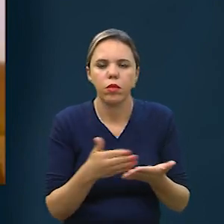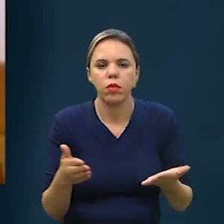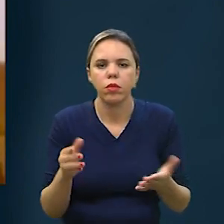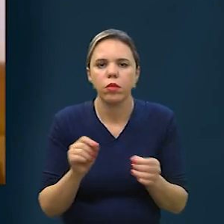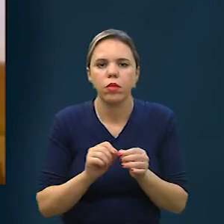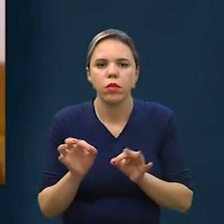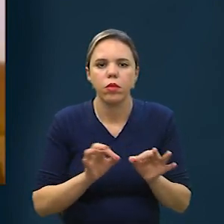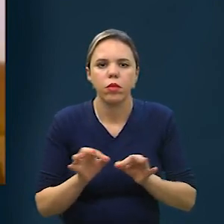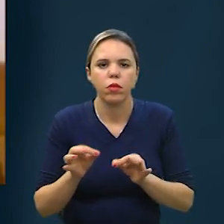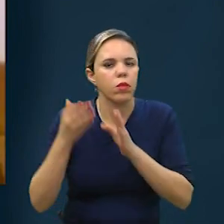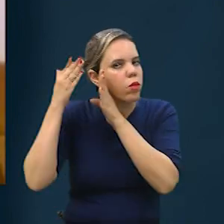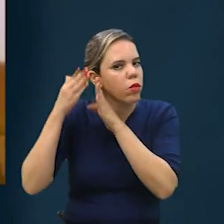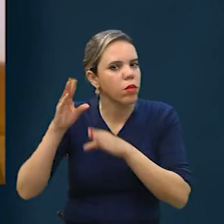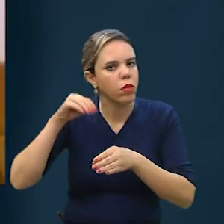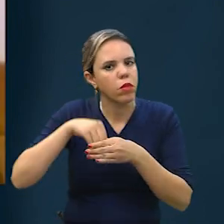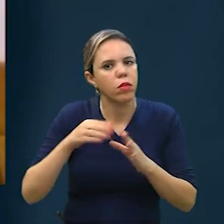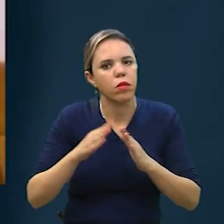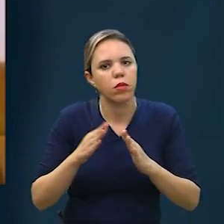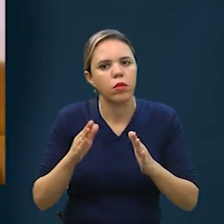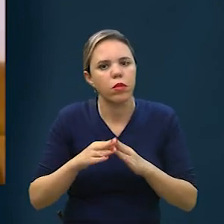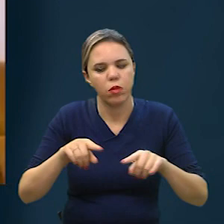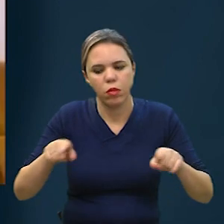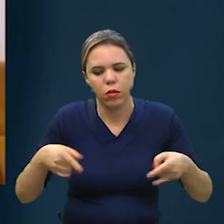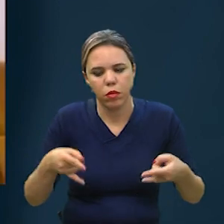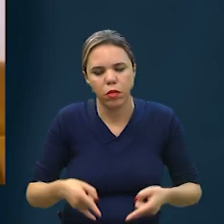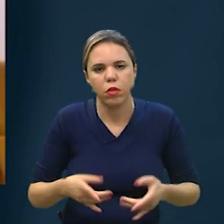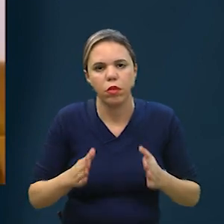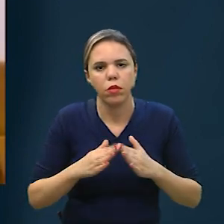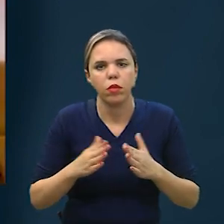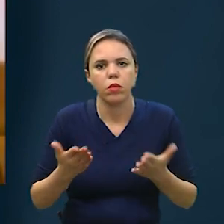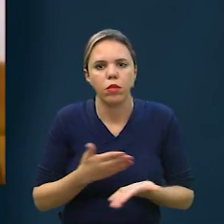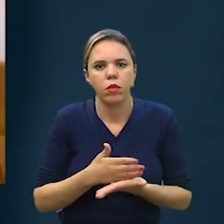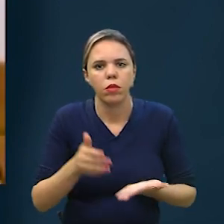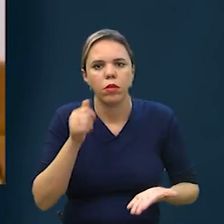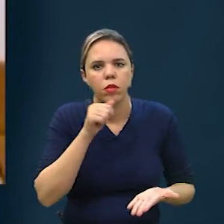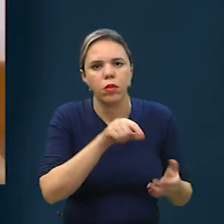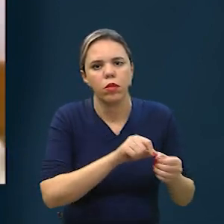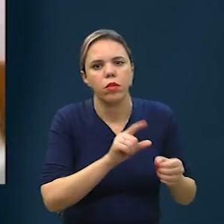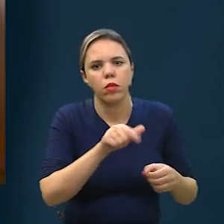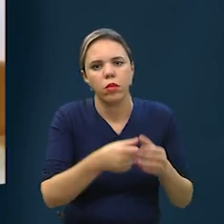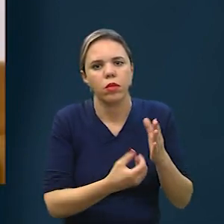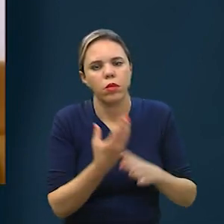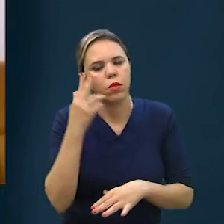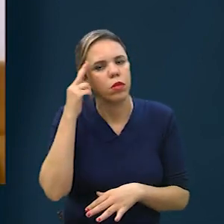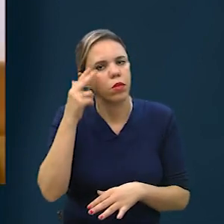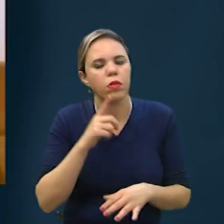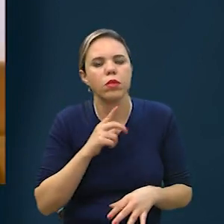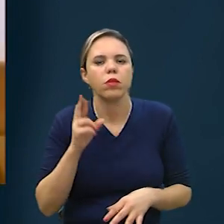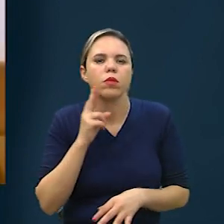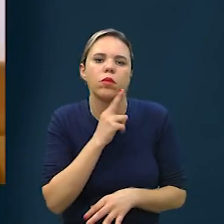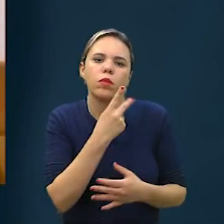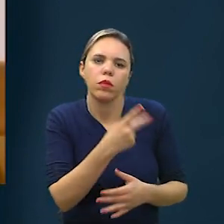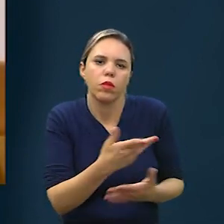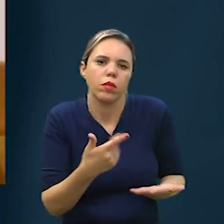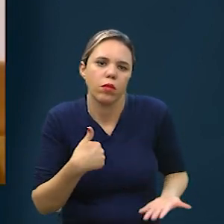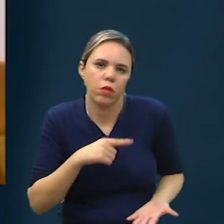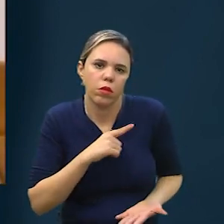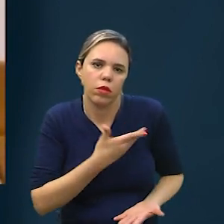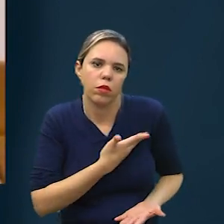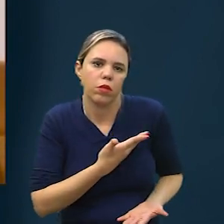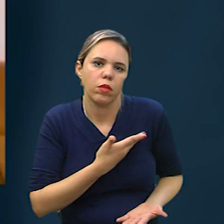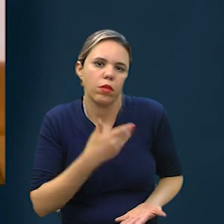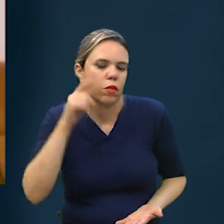comecei fazendo o meu cabelo dentro da minha casa, no quarto da minha casa. Então, ela começa ali e pode sonhar em ter um restaurante. Eu